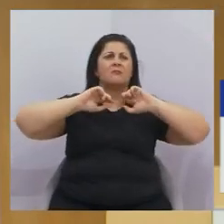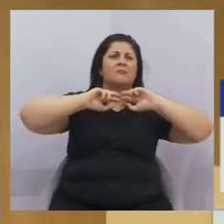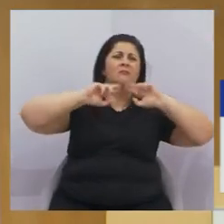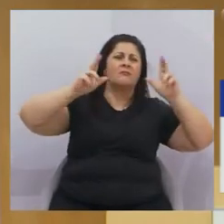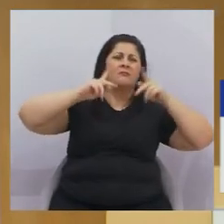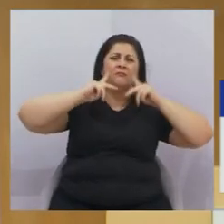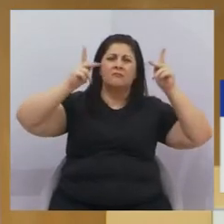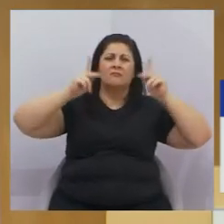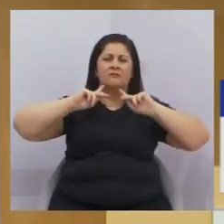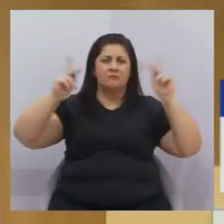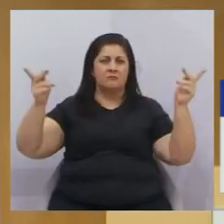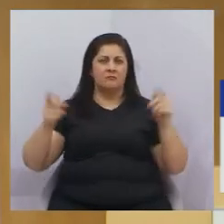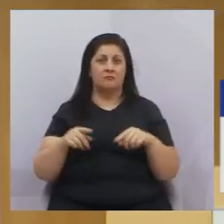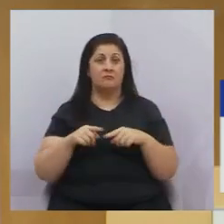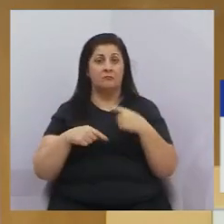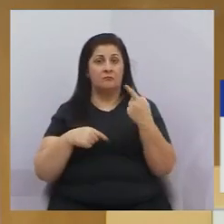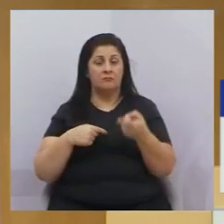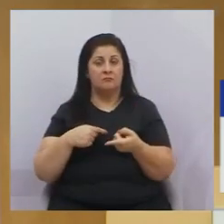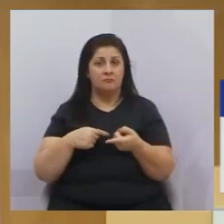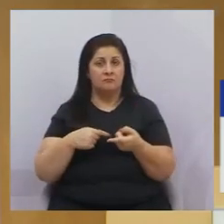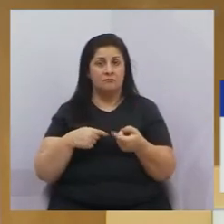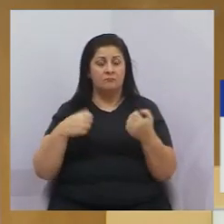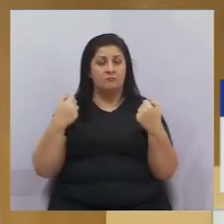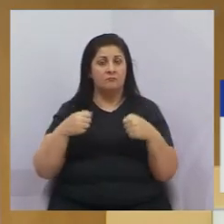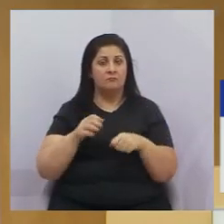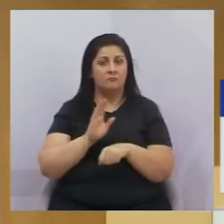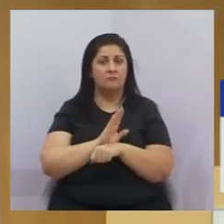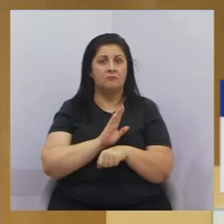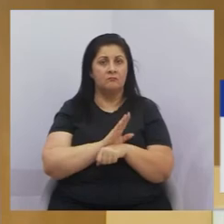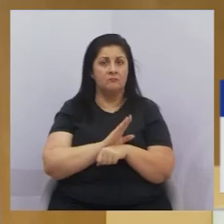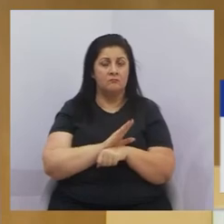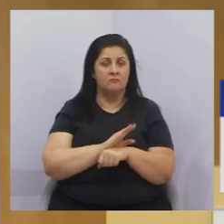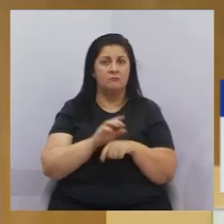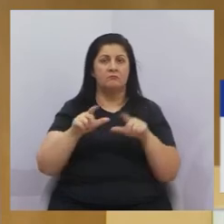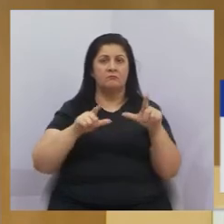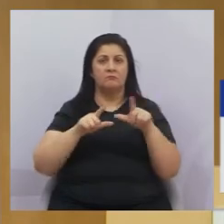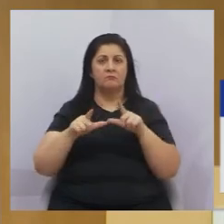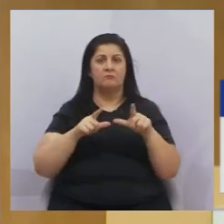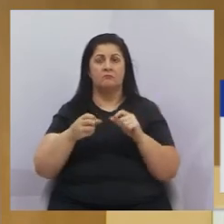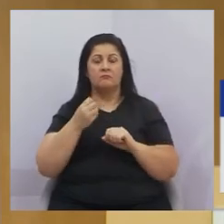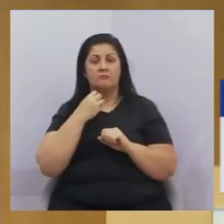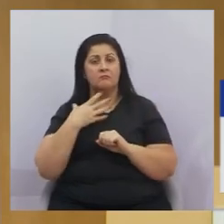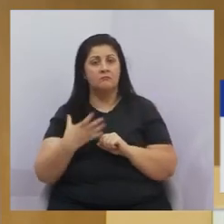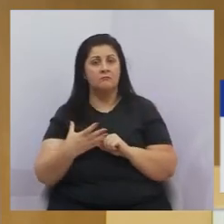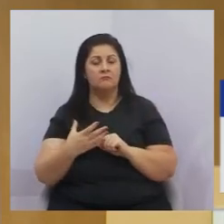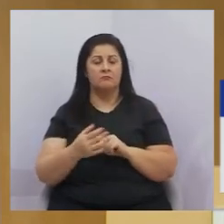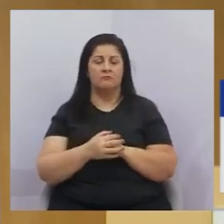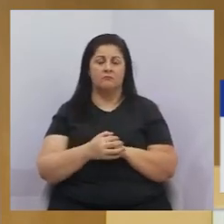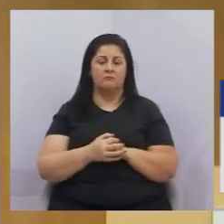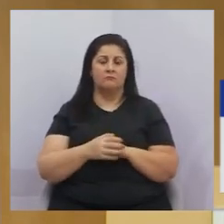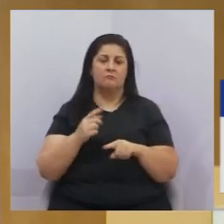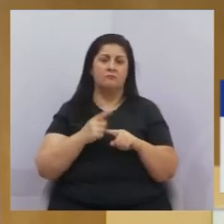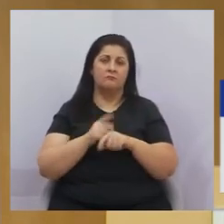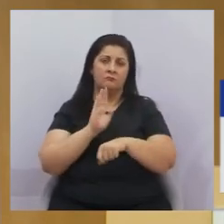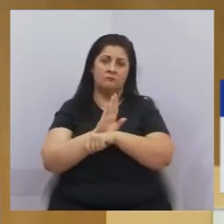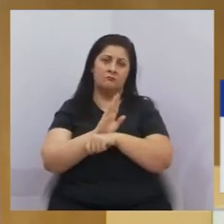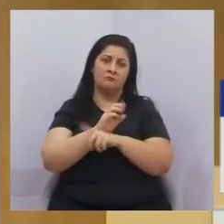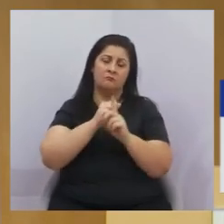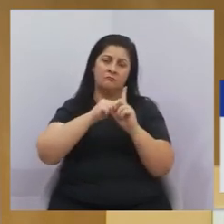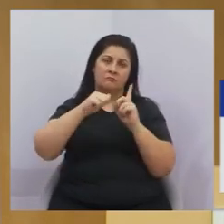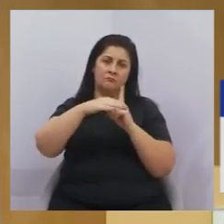projetos, passou, nós temos que torcer para quem tiver, fazer um bom trabalho, fazer um bom governo, porque quem ganha é a